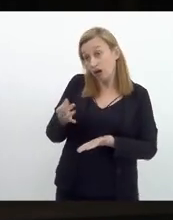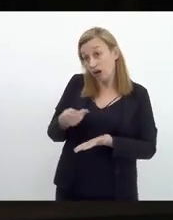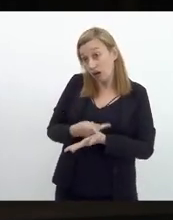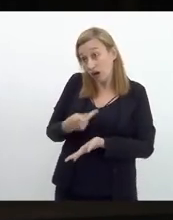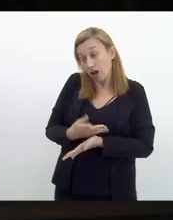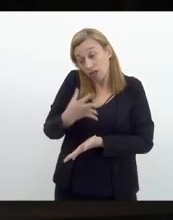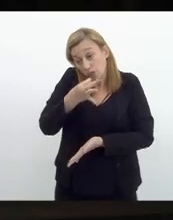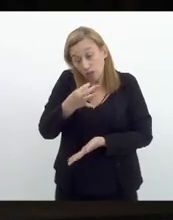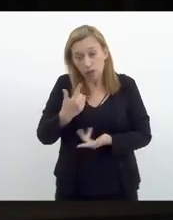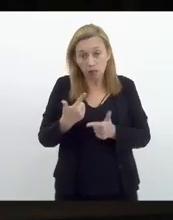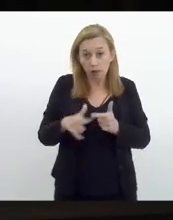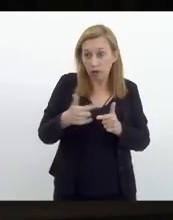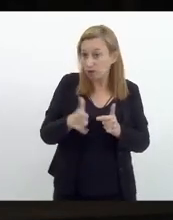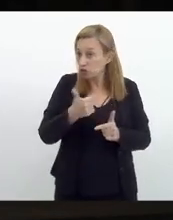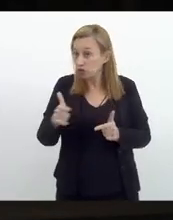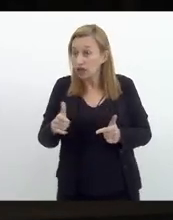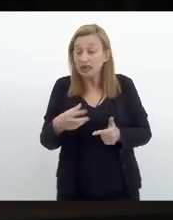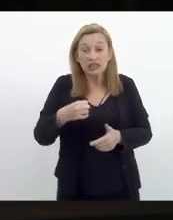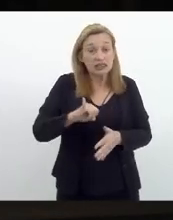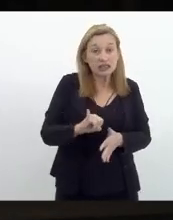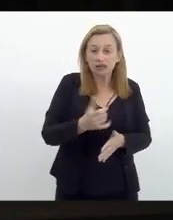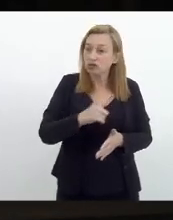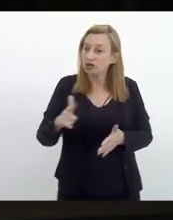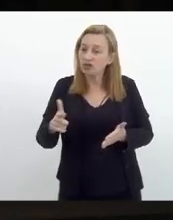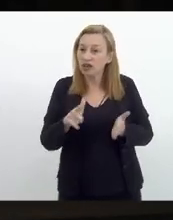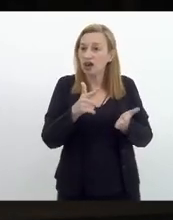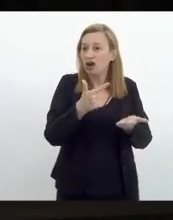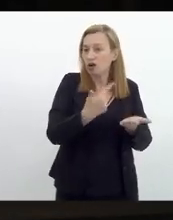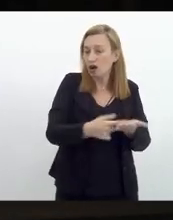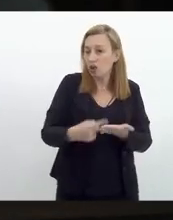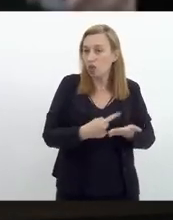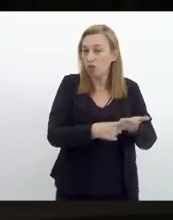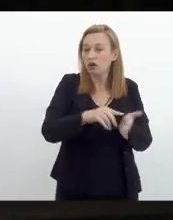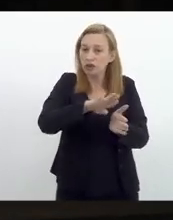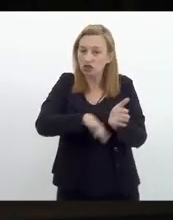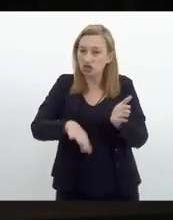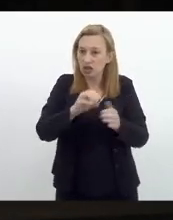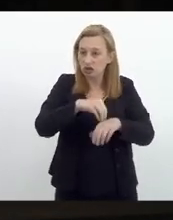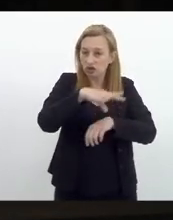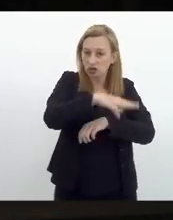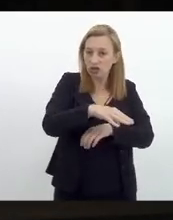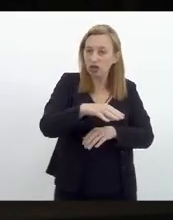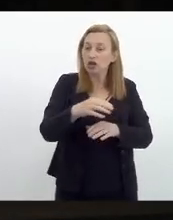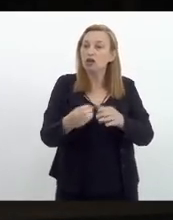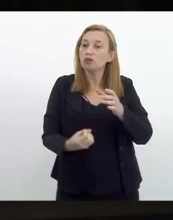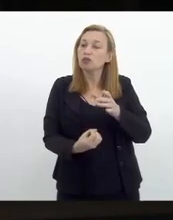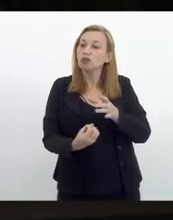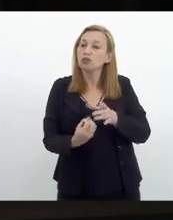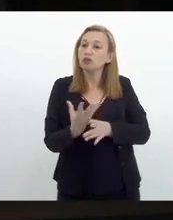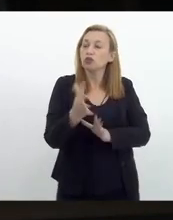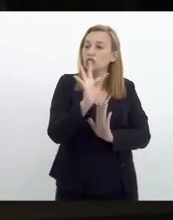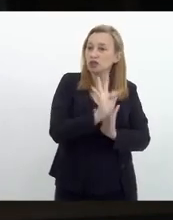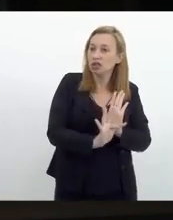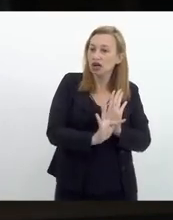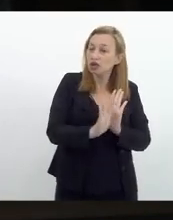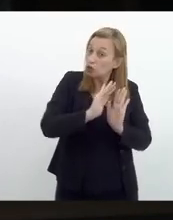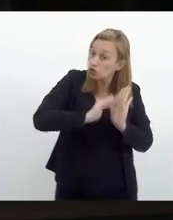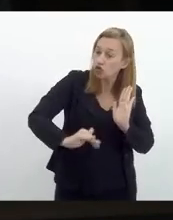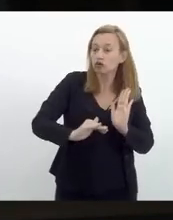não tem problema se não houver acordo para retirada do destaque de uma matéria que foi fruto de acordo do colégio de líderes eu tiro do texto